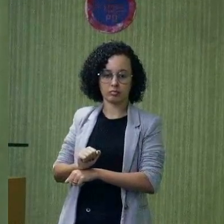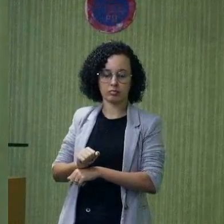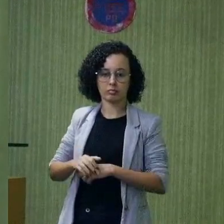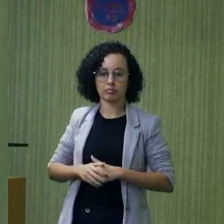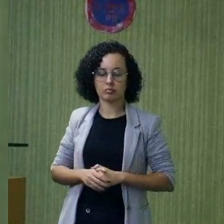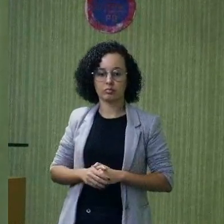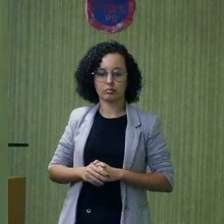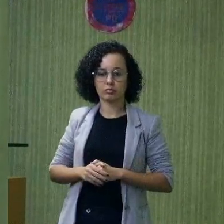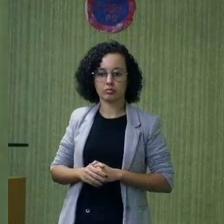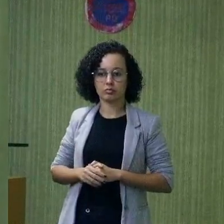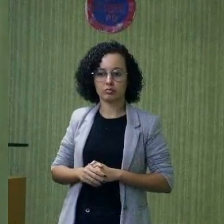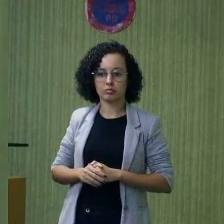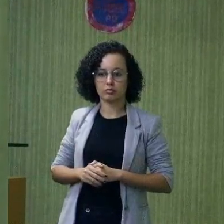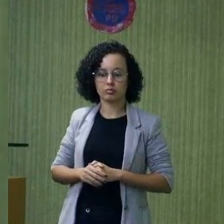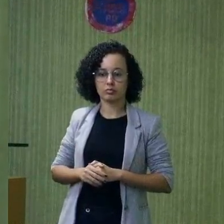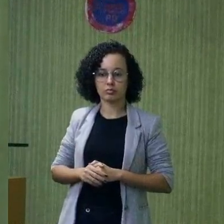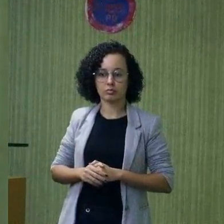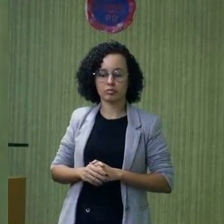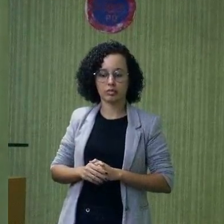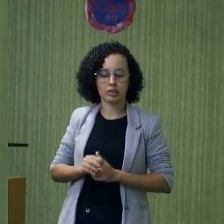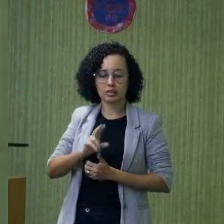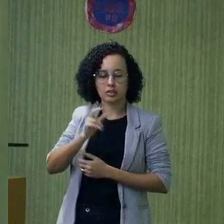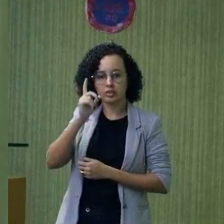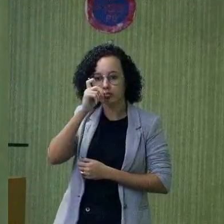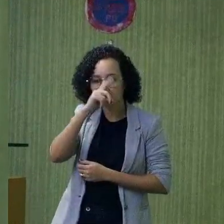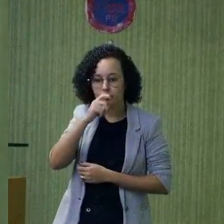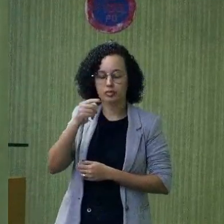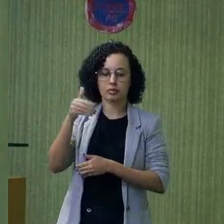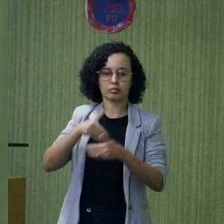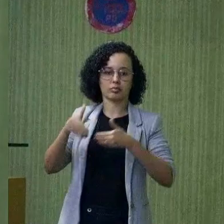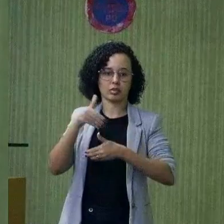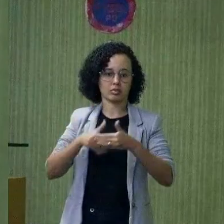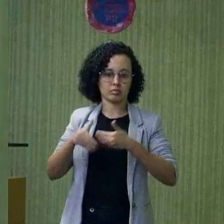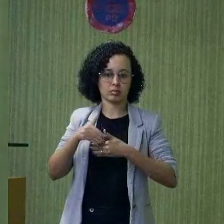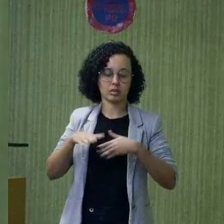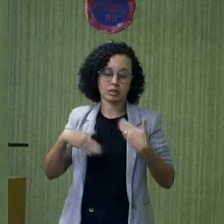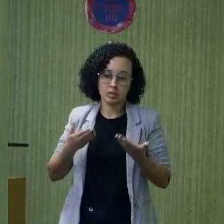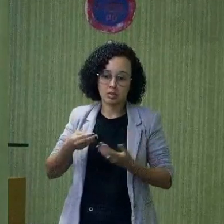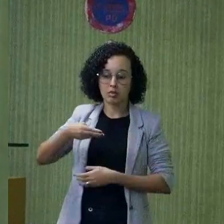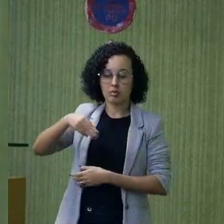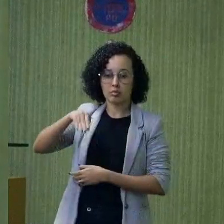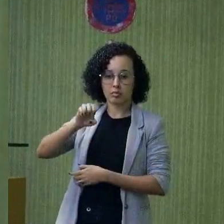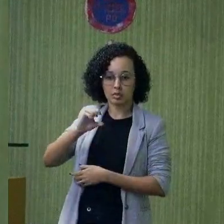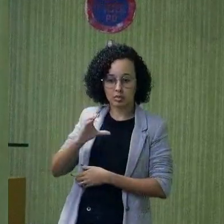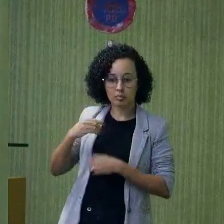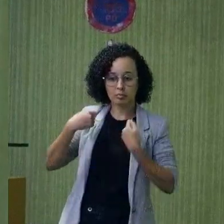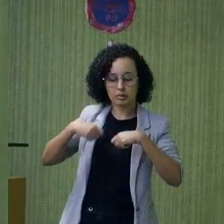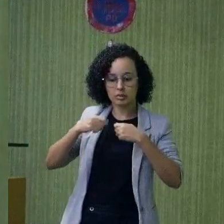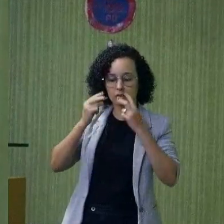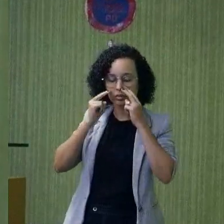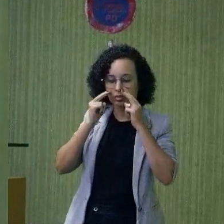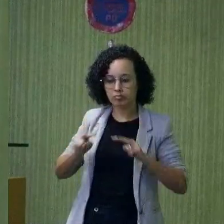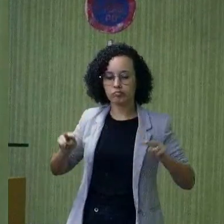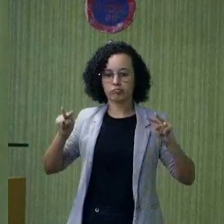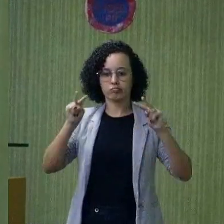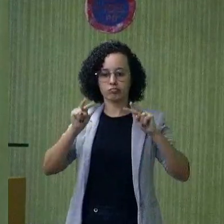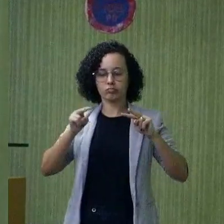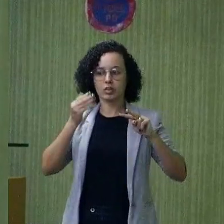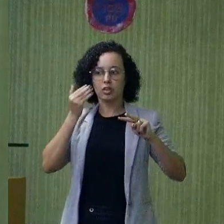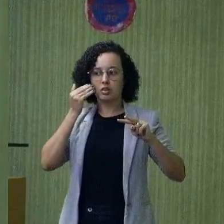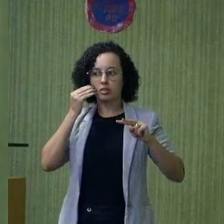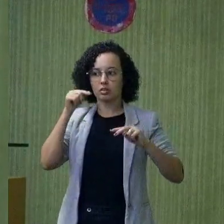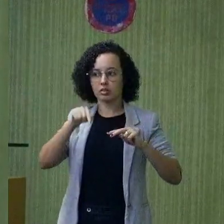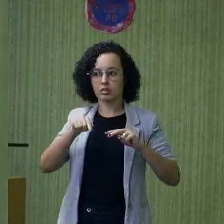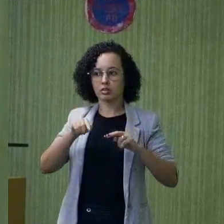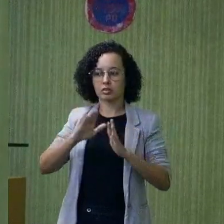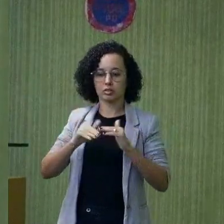eles eles participam então talvez o MEC tenha que ter um um olhar para isso que as escolas ribeirinhas aí por